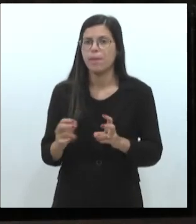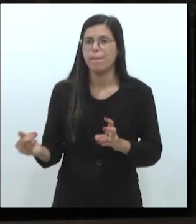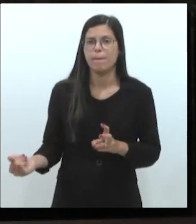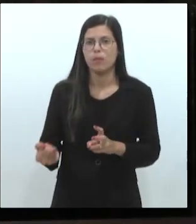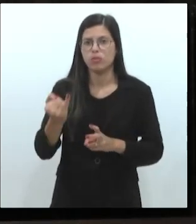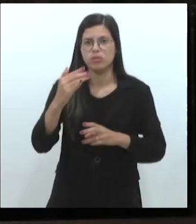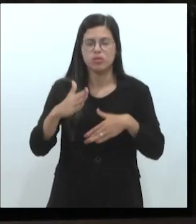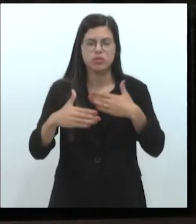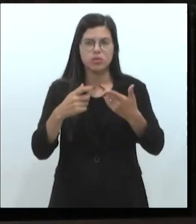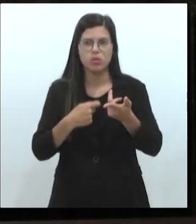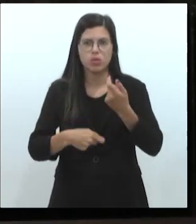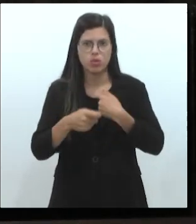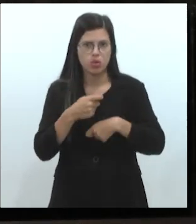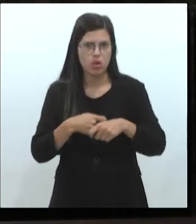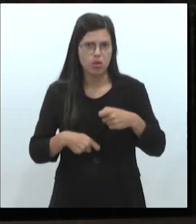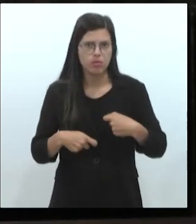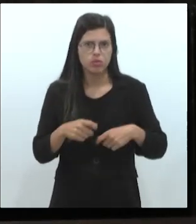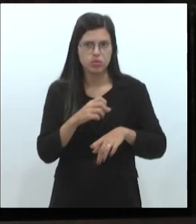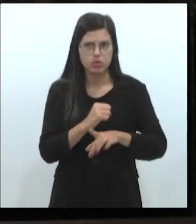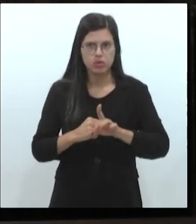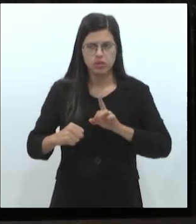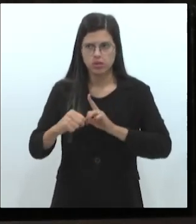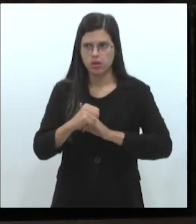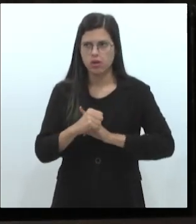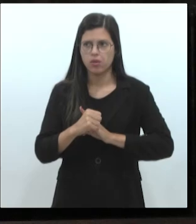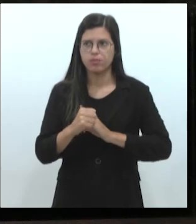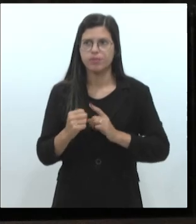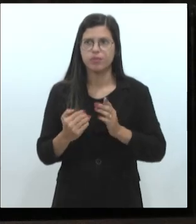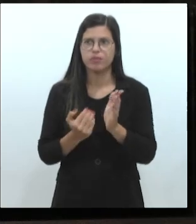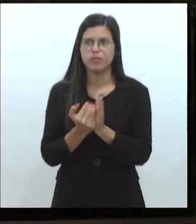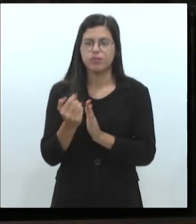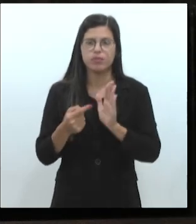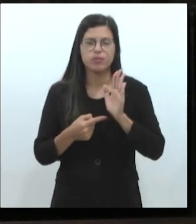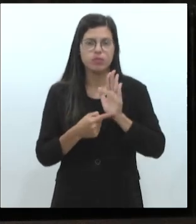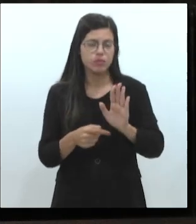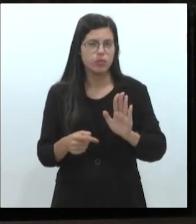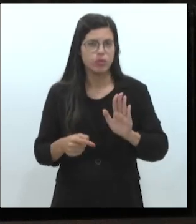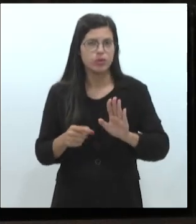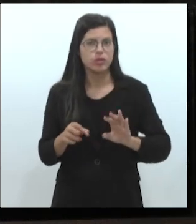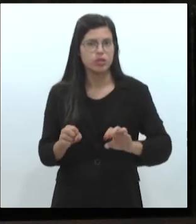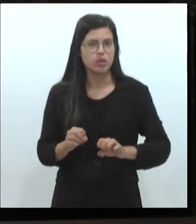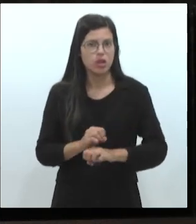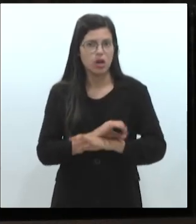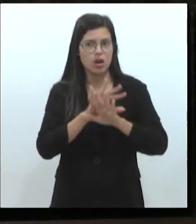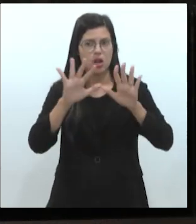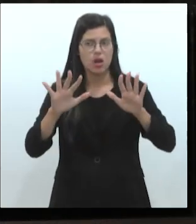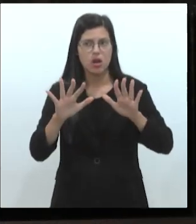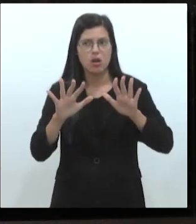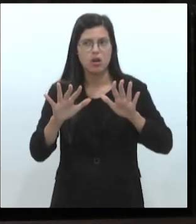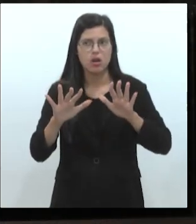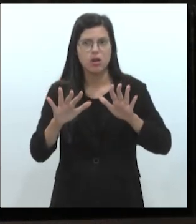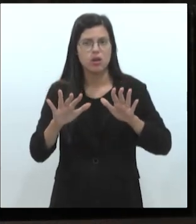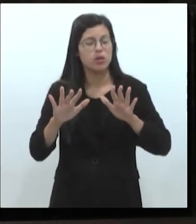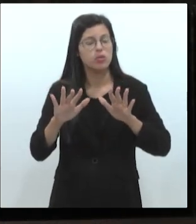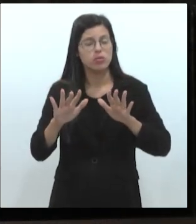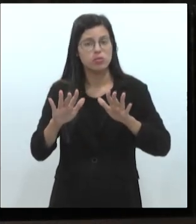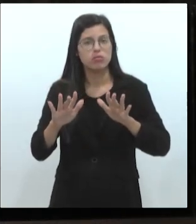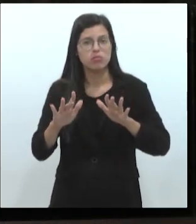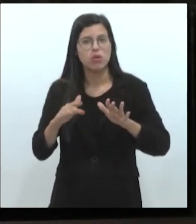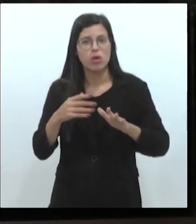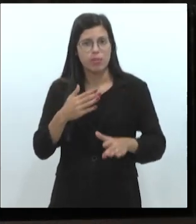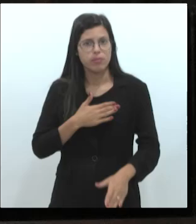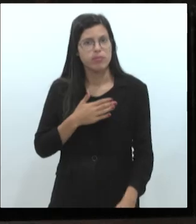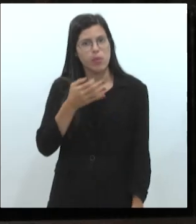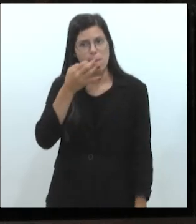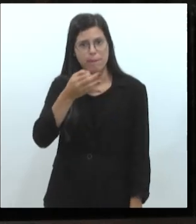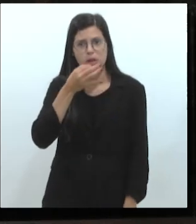eu comecei aí, senhora presidente, para mostrar claramente e sustentar o que eu tenho falado aqui